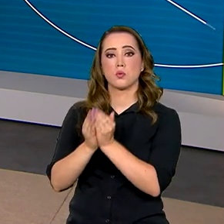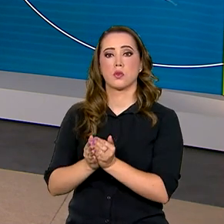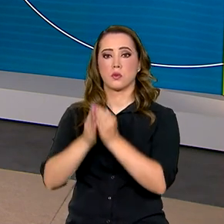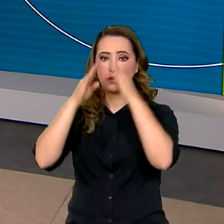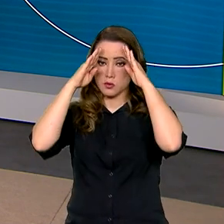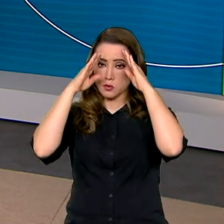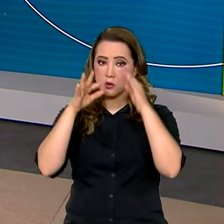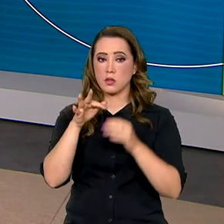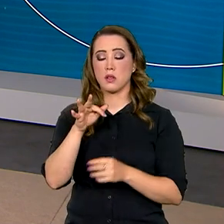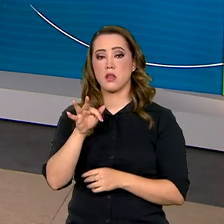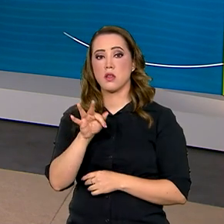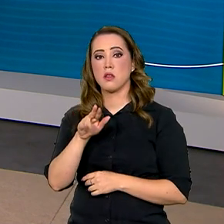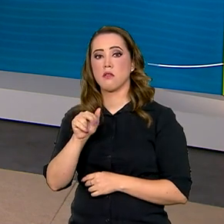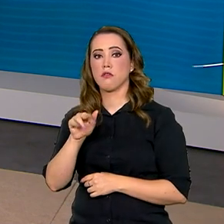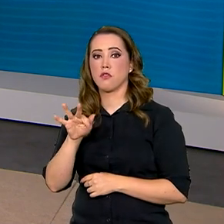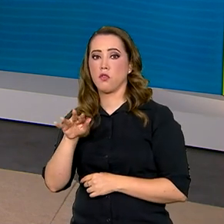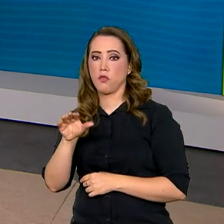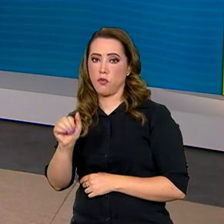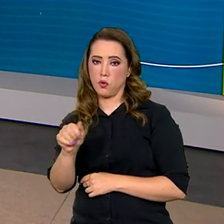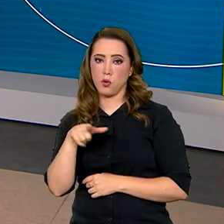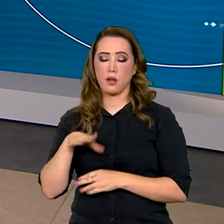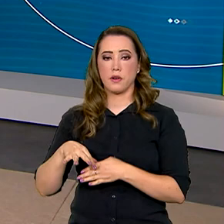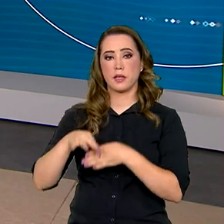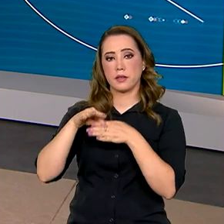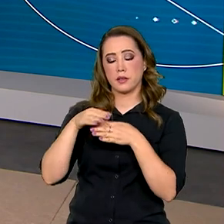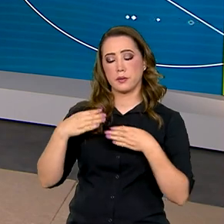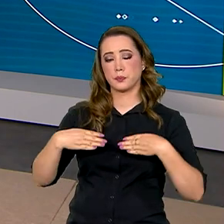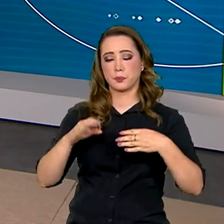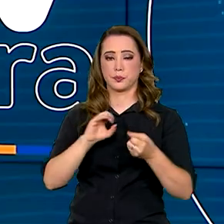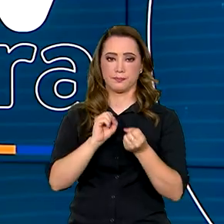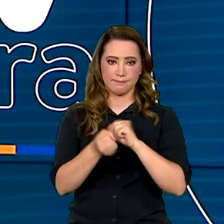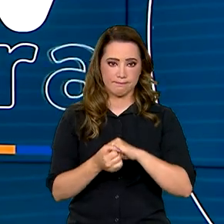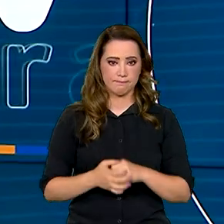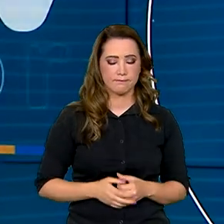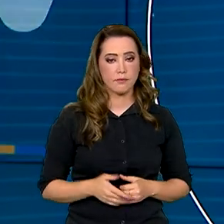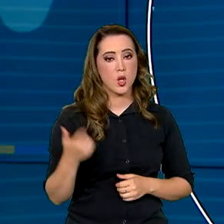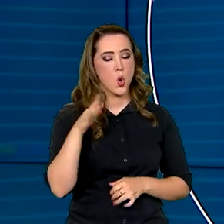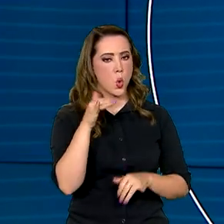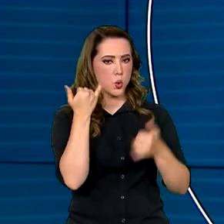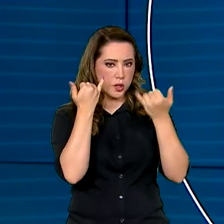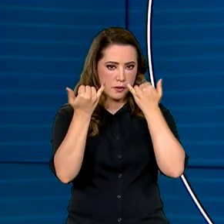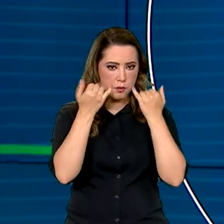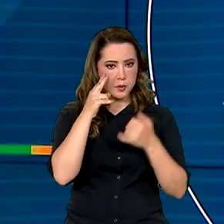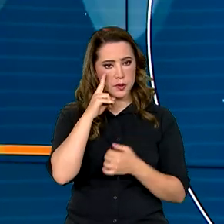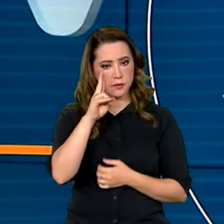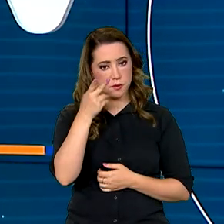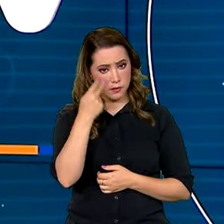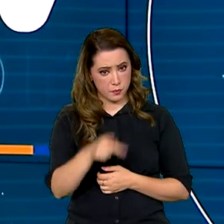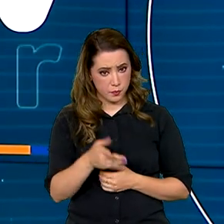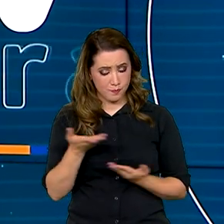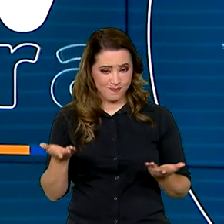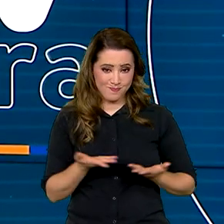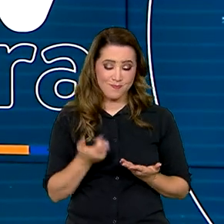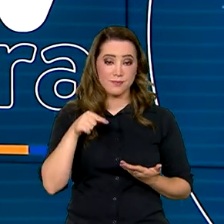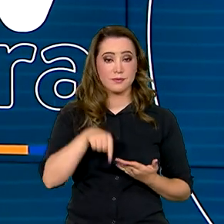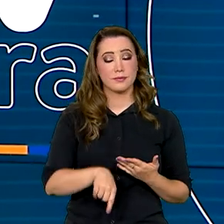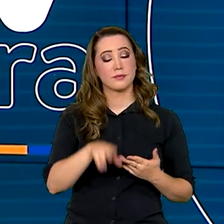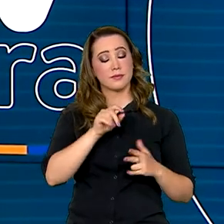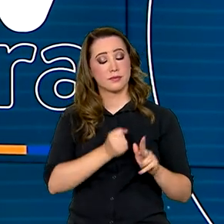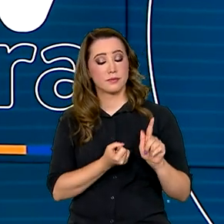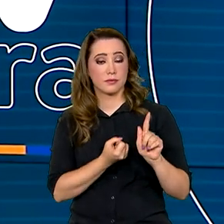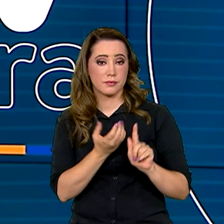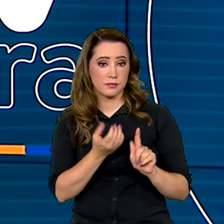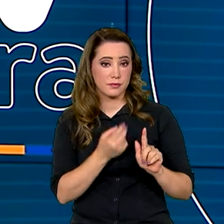André fufoca Vai comandar o Ministério do Esporte outras informações você acompanha ao longo da nossa